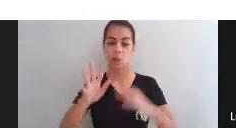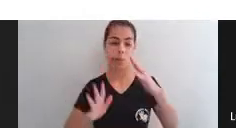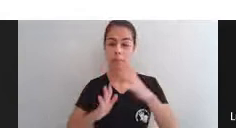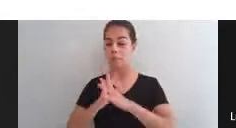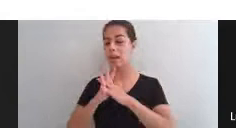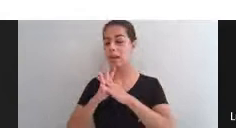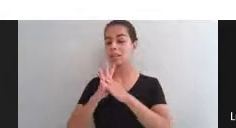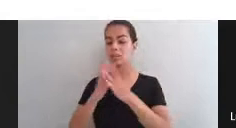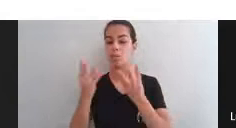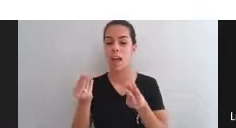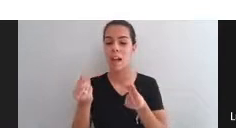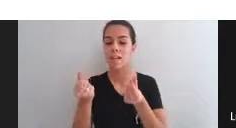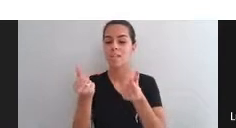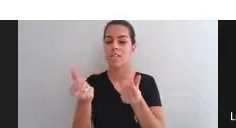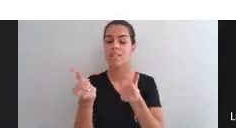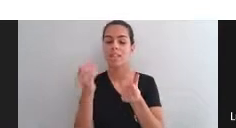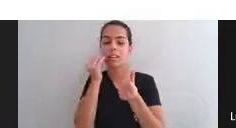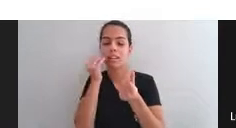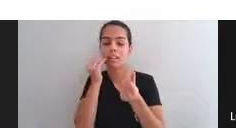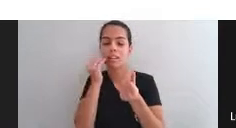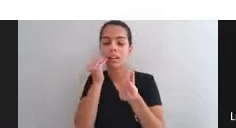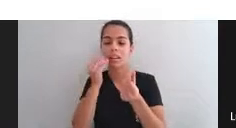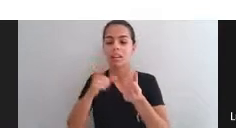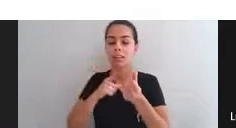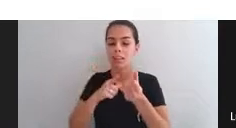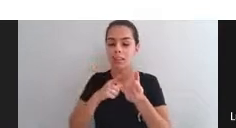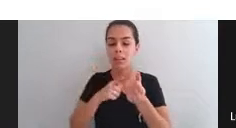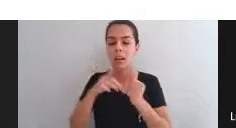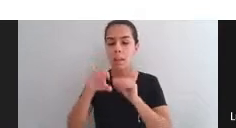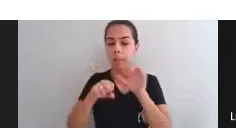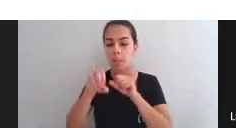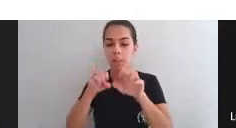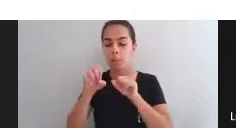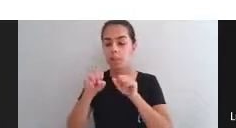consegue extrair de qualquer